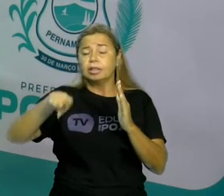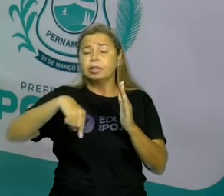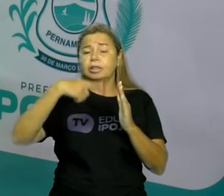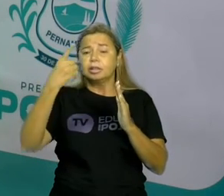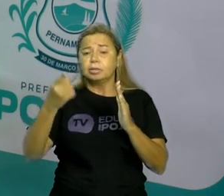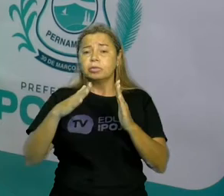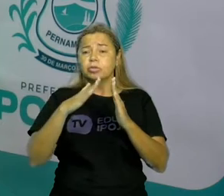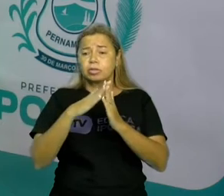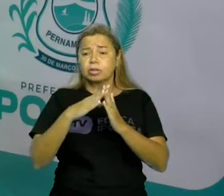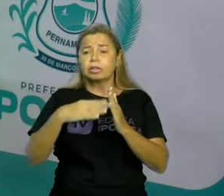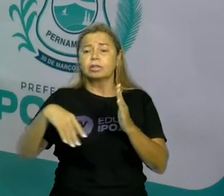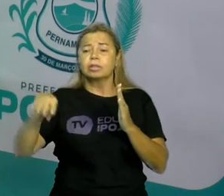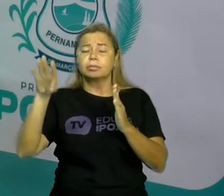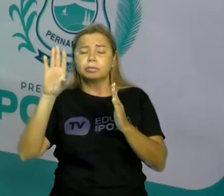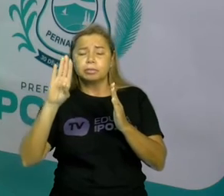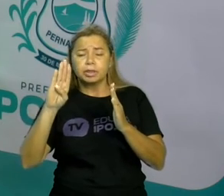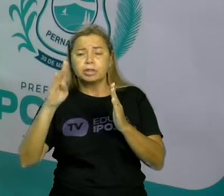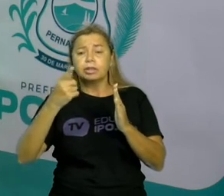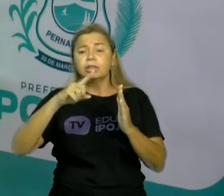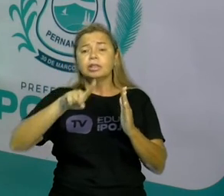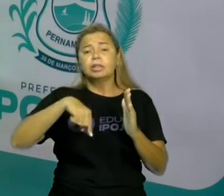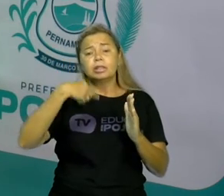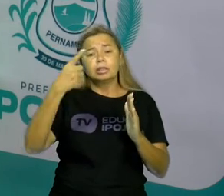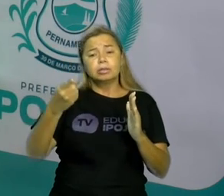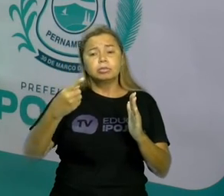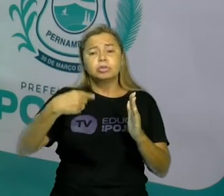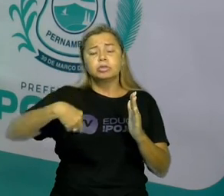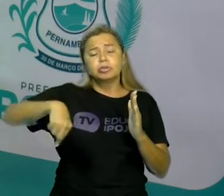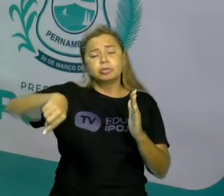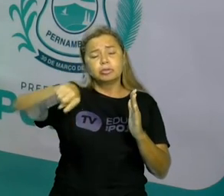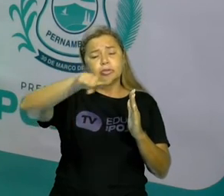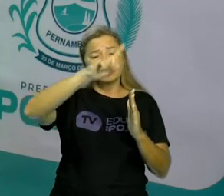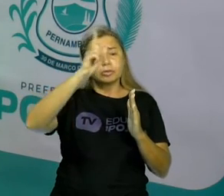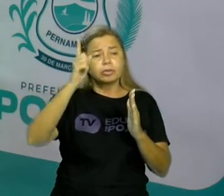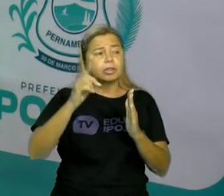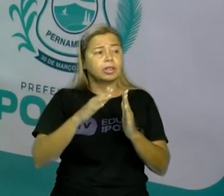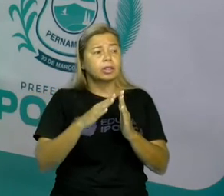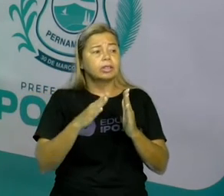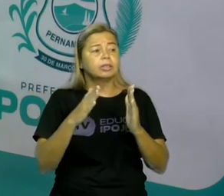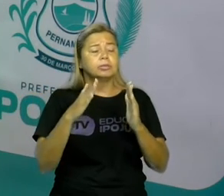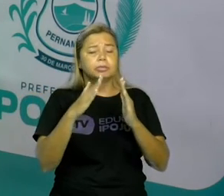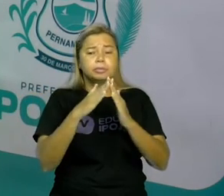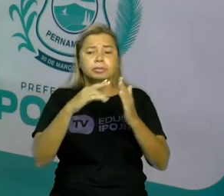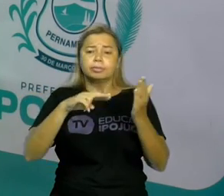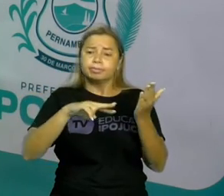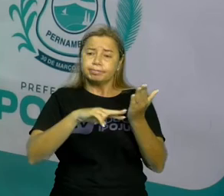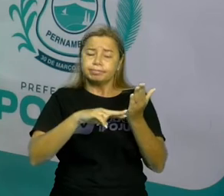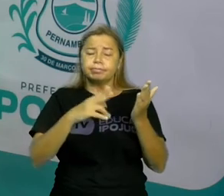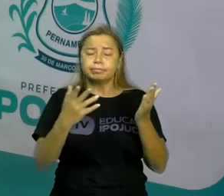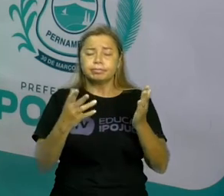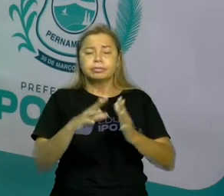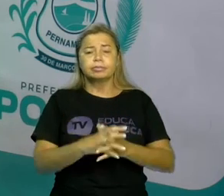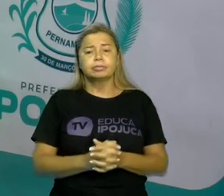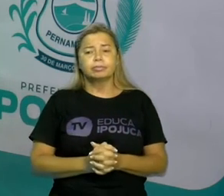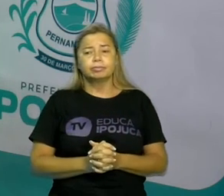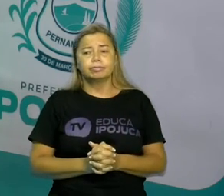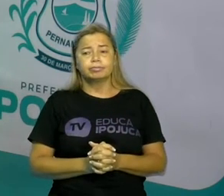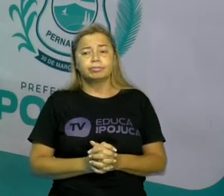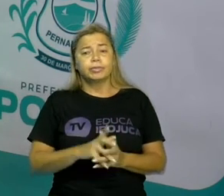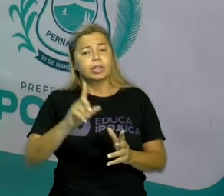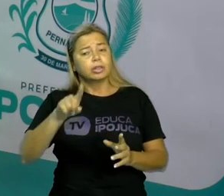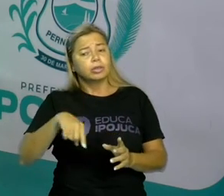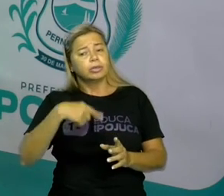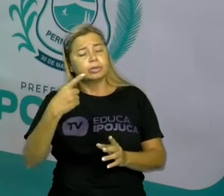fazer a entrega da pizza na casa B e seguir uma reta, linha reta, até a pizzaria. É